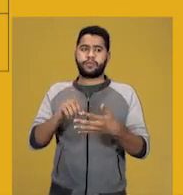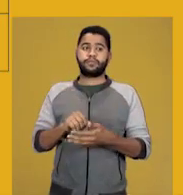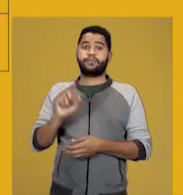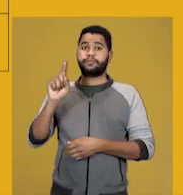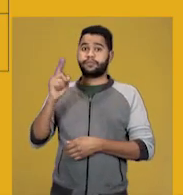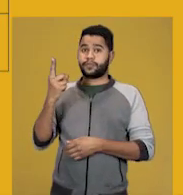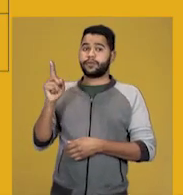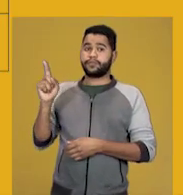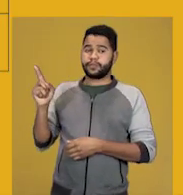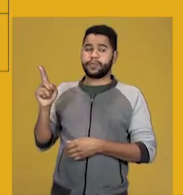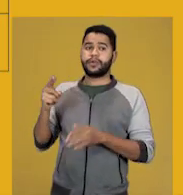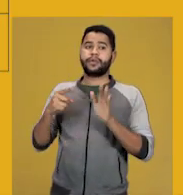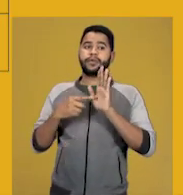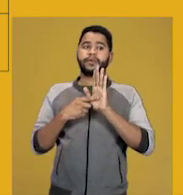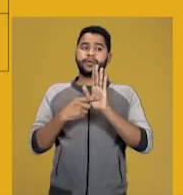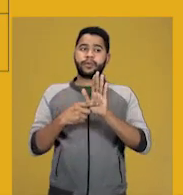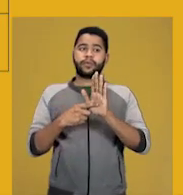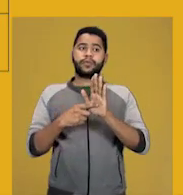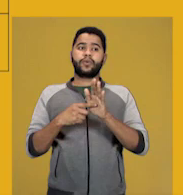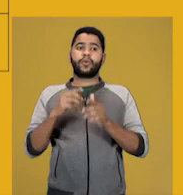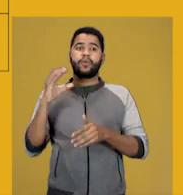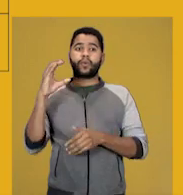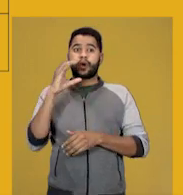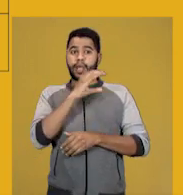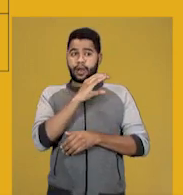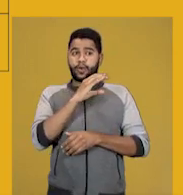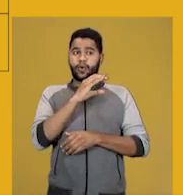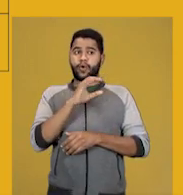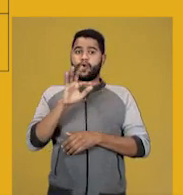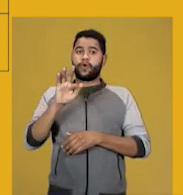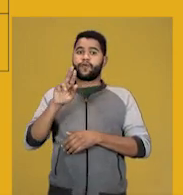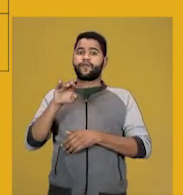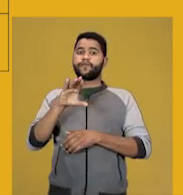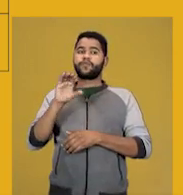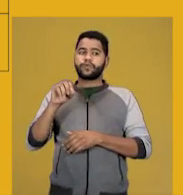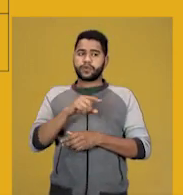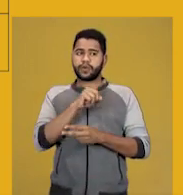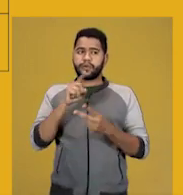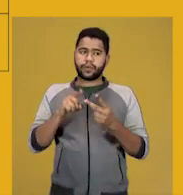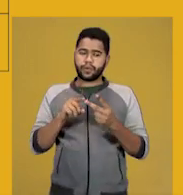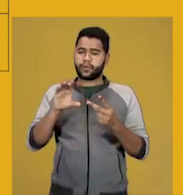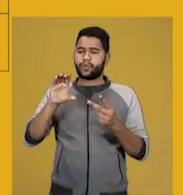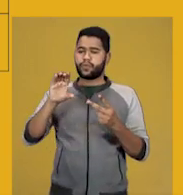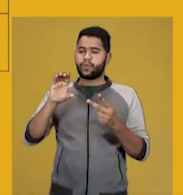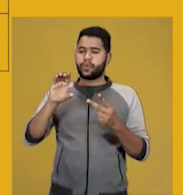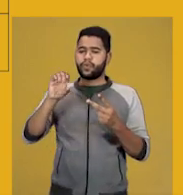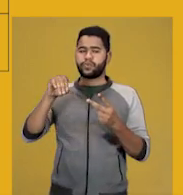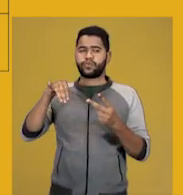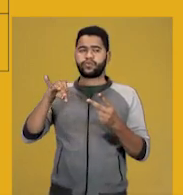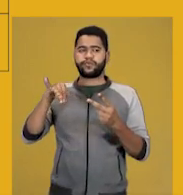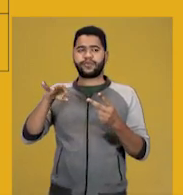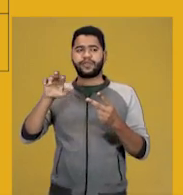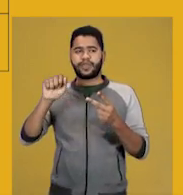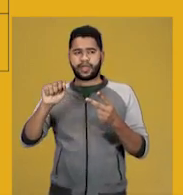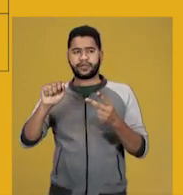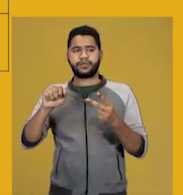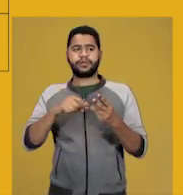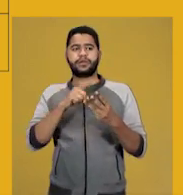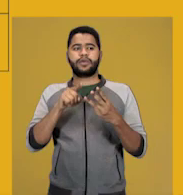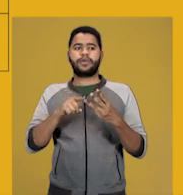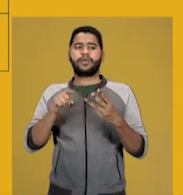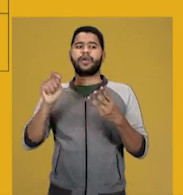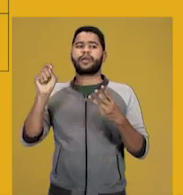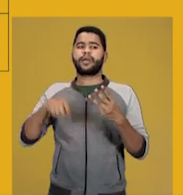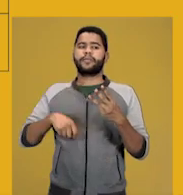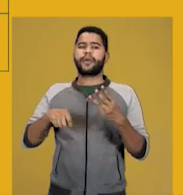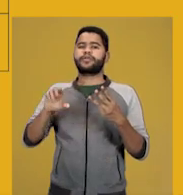primeira tabela, ele apresenta o calor de fusão, a condutividade térmica e a capacidade calorífica.